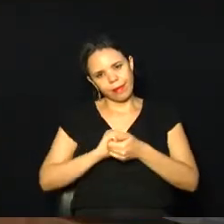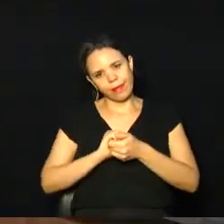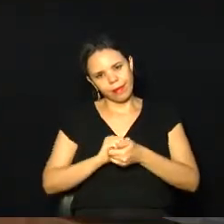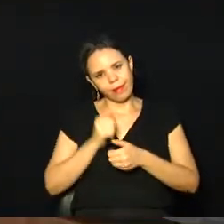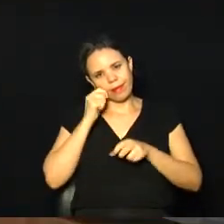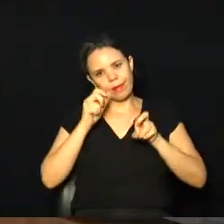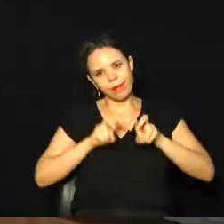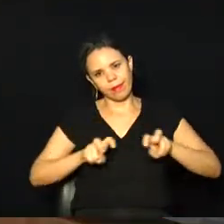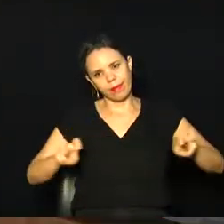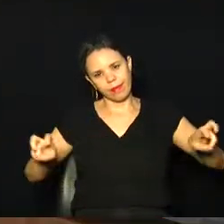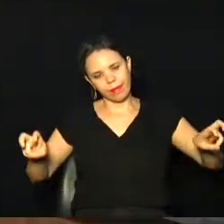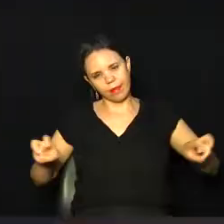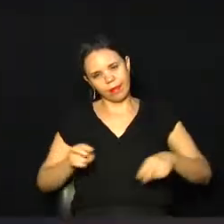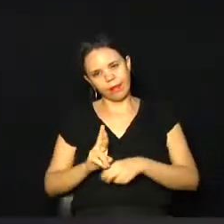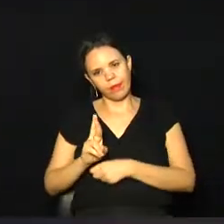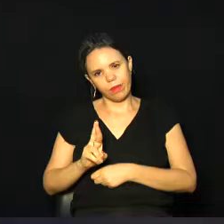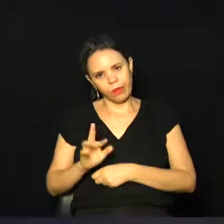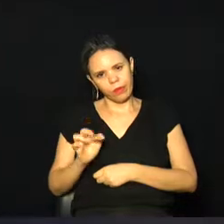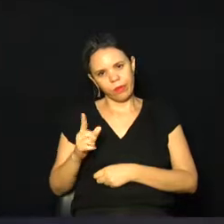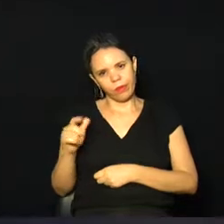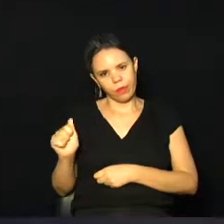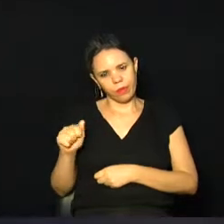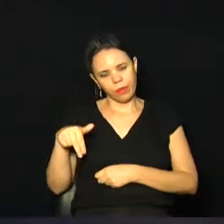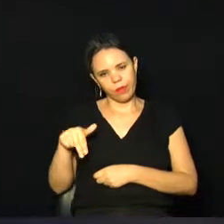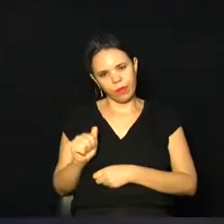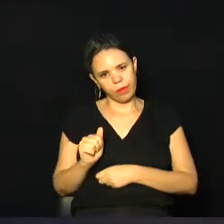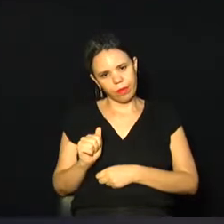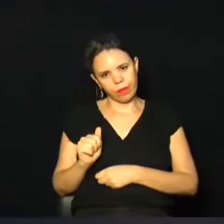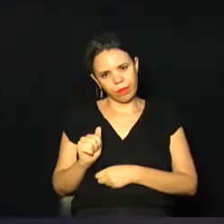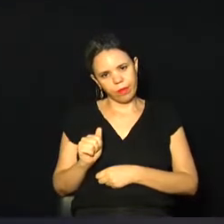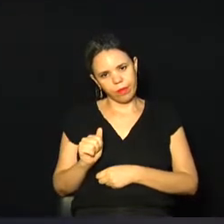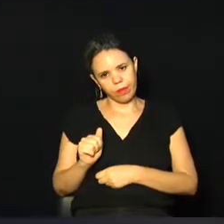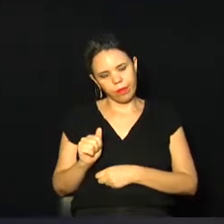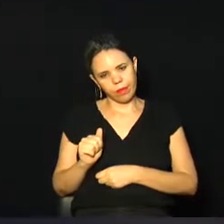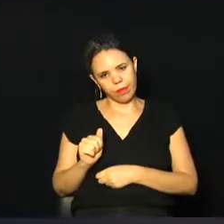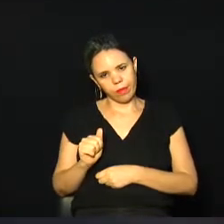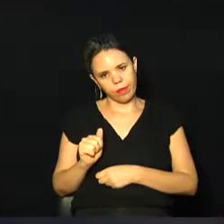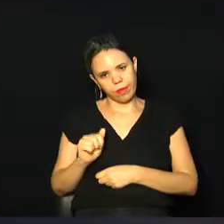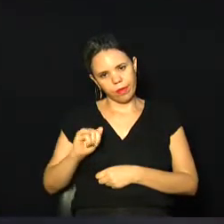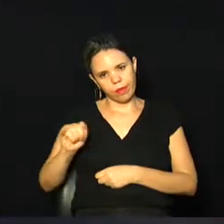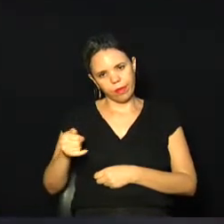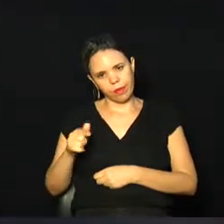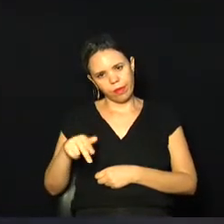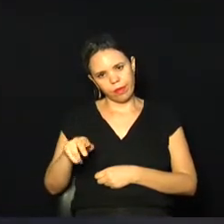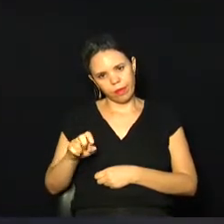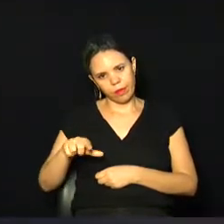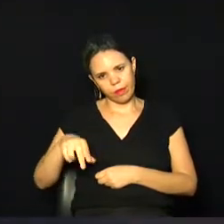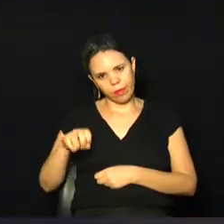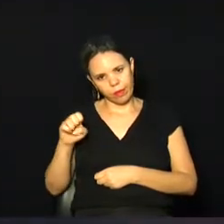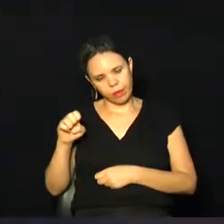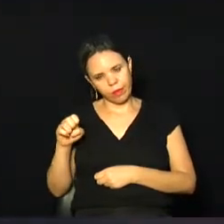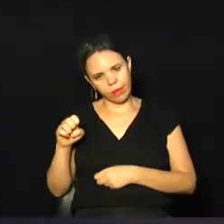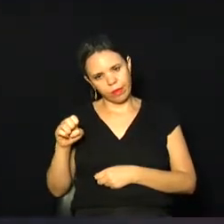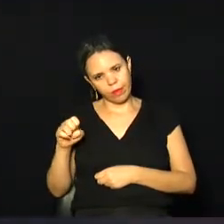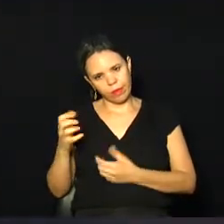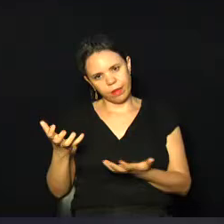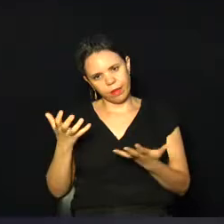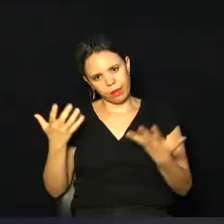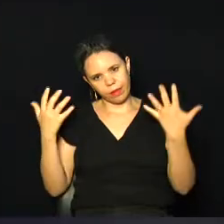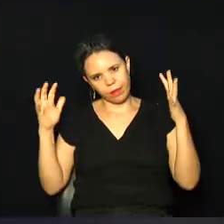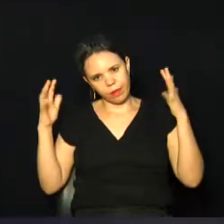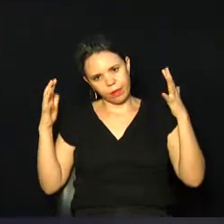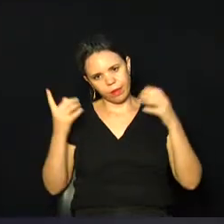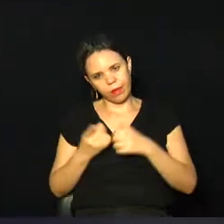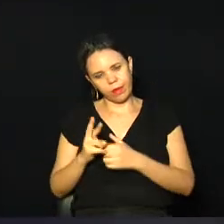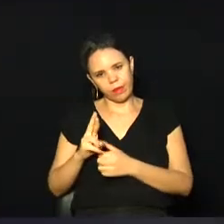minhas colegas, doutora Fernanda Nicoletti, doutora Ana Carolina Bach, doutora Jaqueline Teodora. Quero parabenizar o